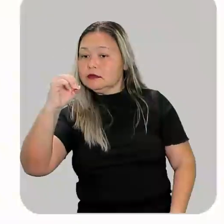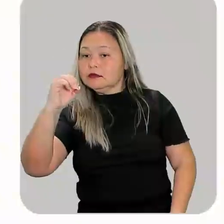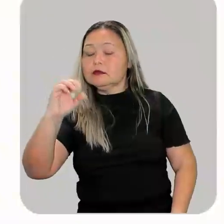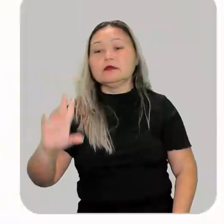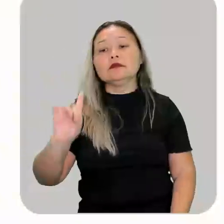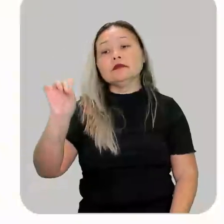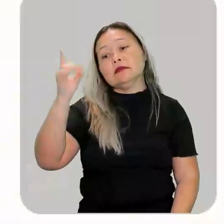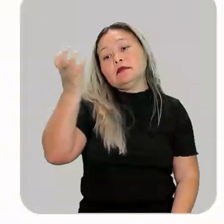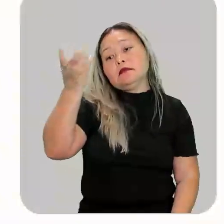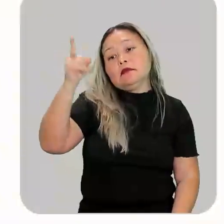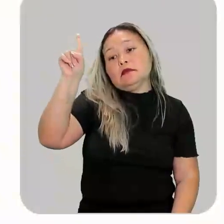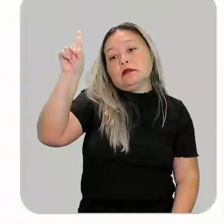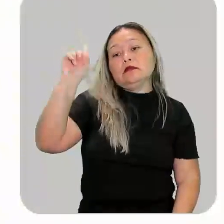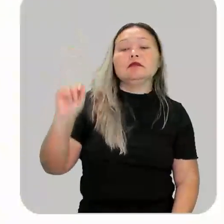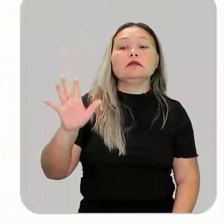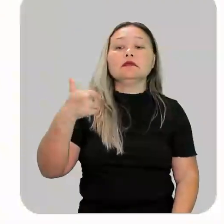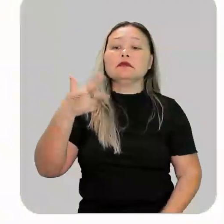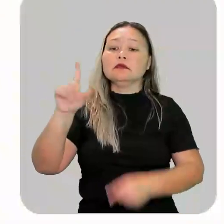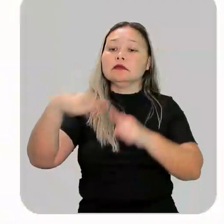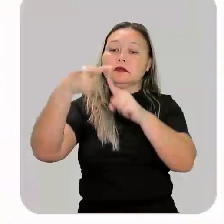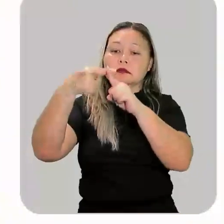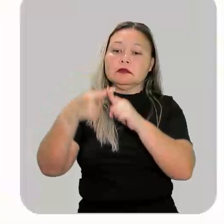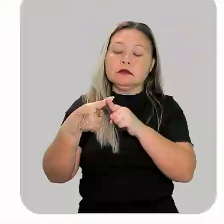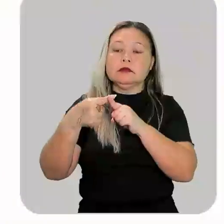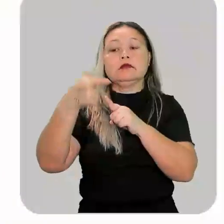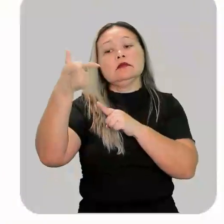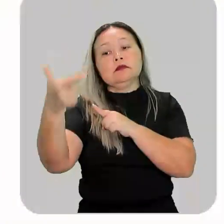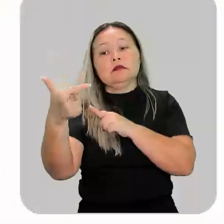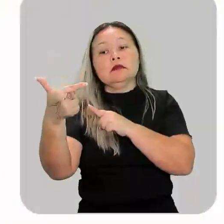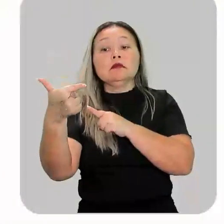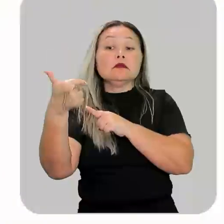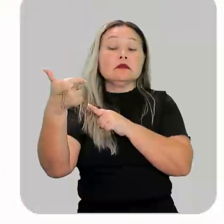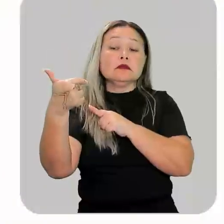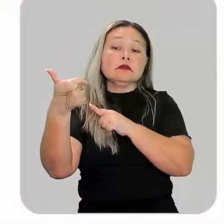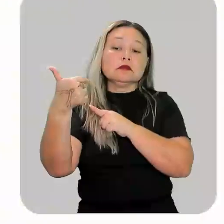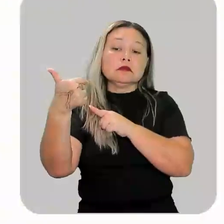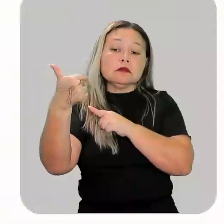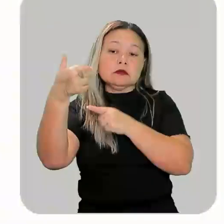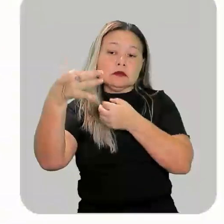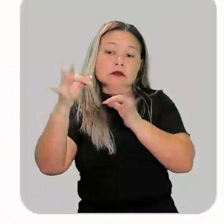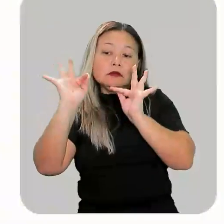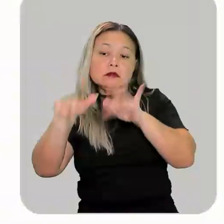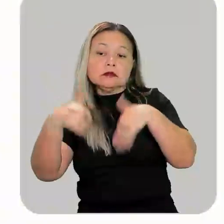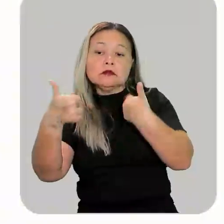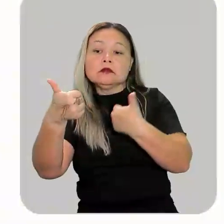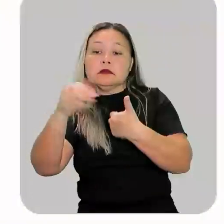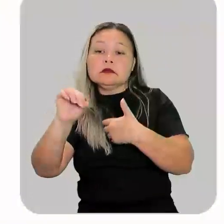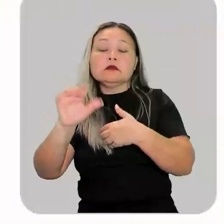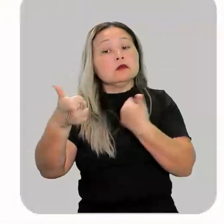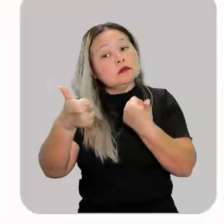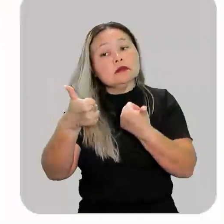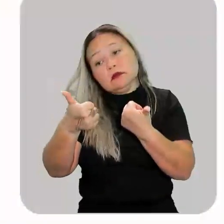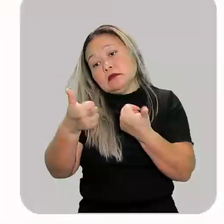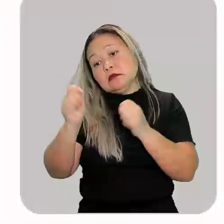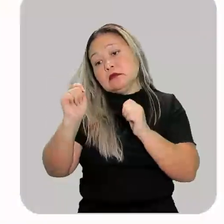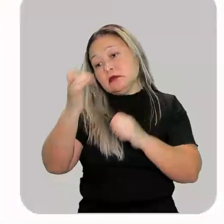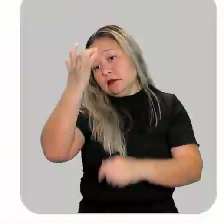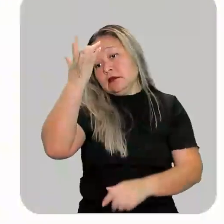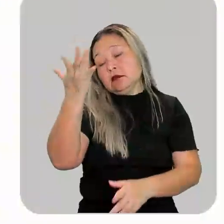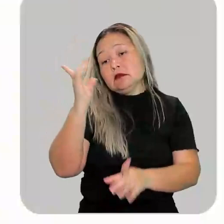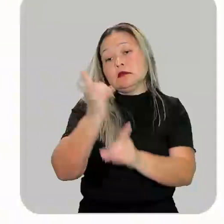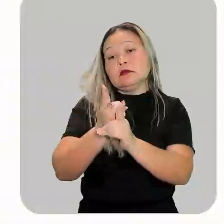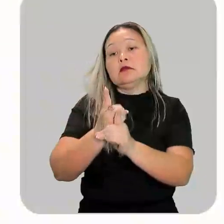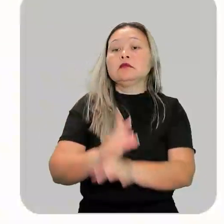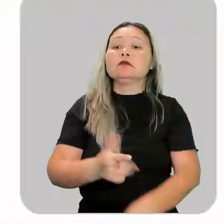2.240. Se você quiser até multiplicar aí por 2 para ficar com o final 10, né? Vai também ficar mais fácil de